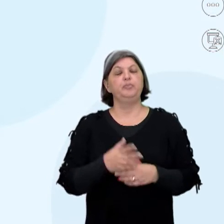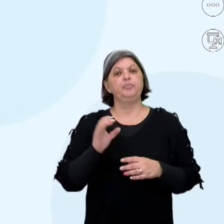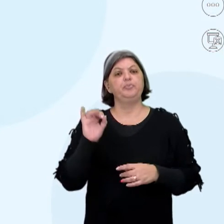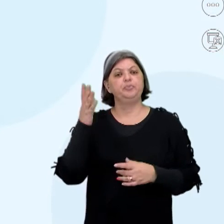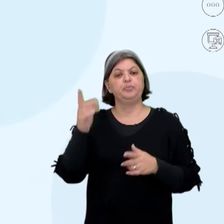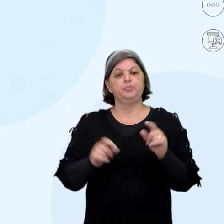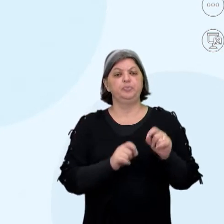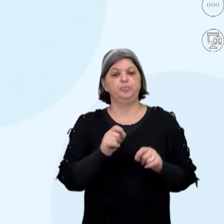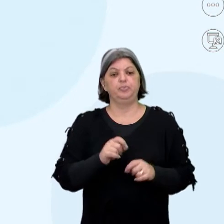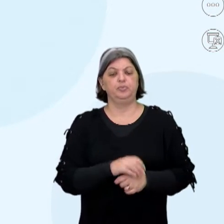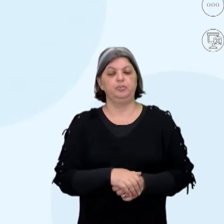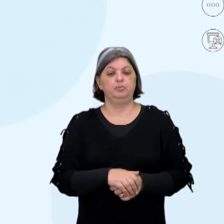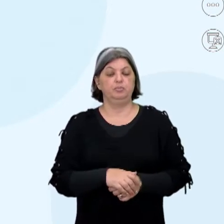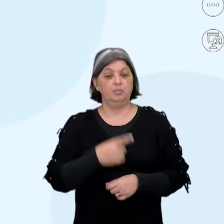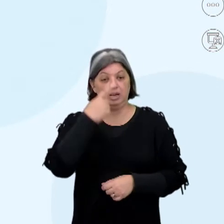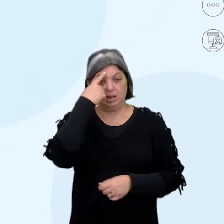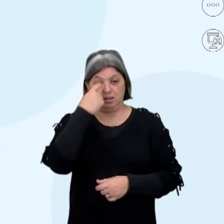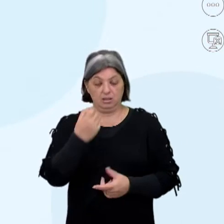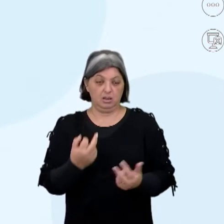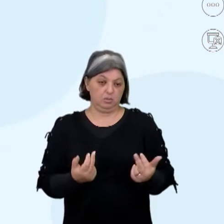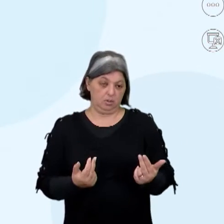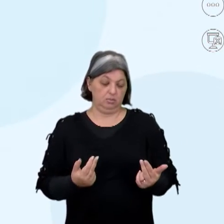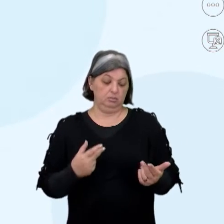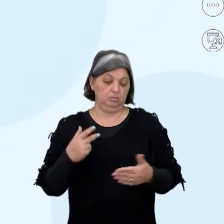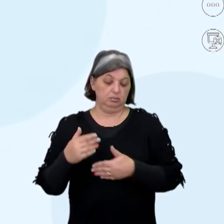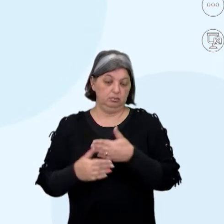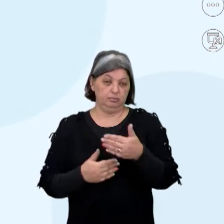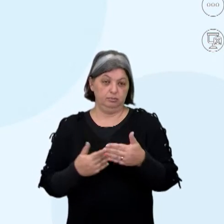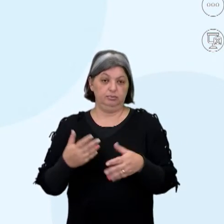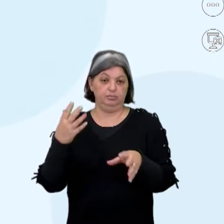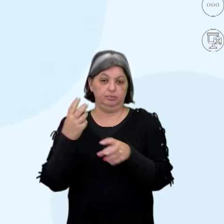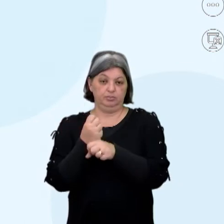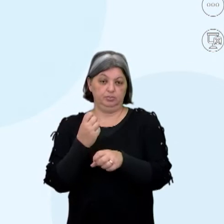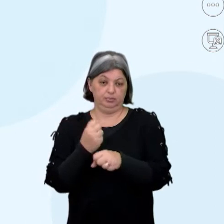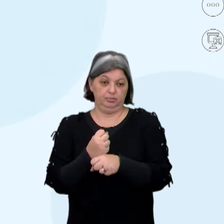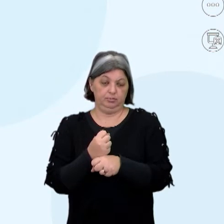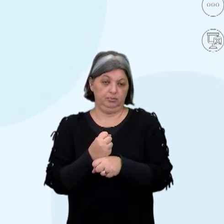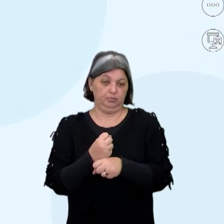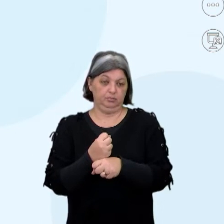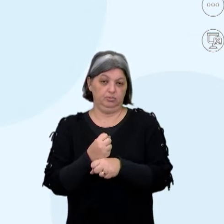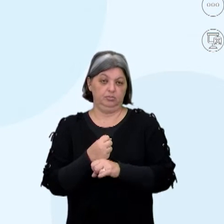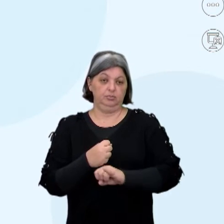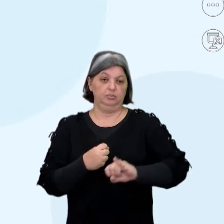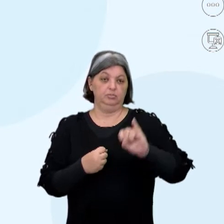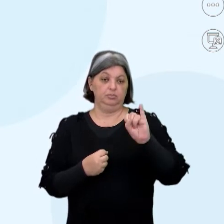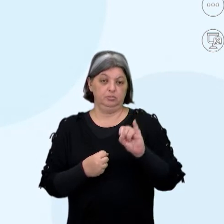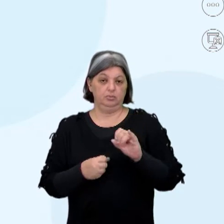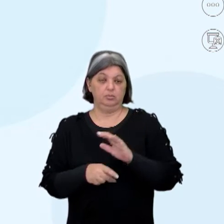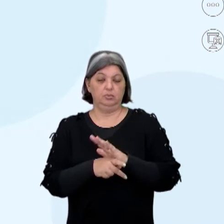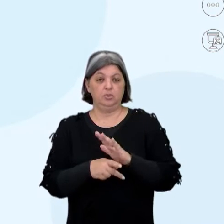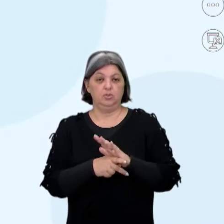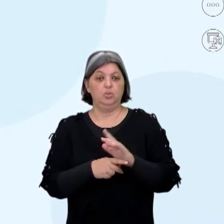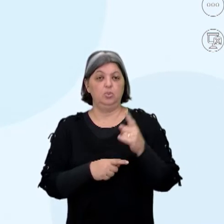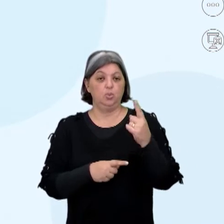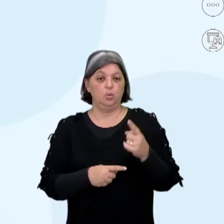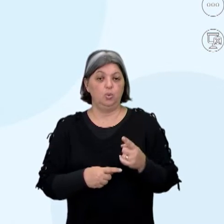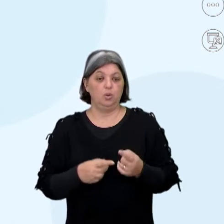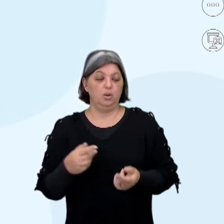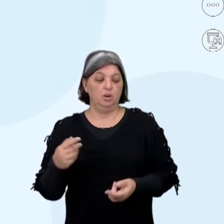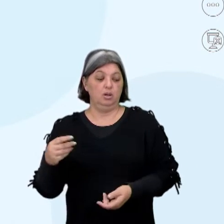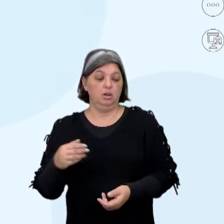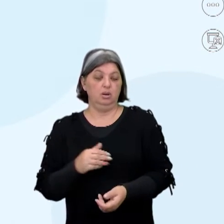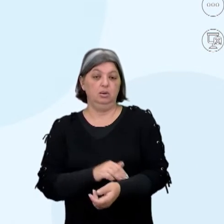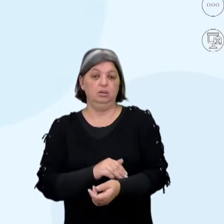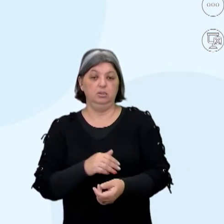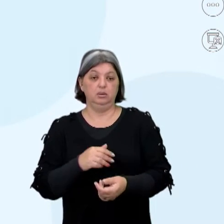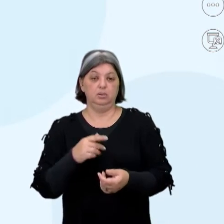acontece? A ideia é exatamente a mesma. O processo aqui, o que é? É o somatório de i, tá, variando de 1 até 11, ou seja, ele está dizendo